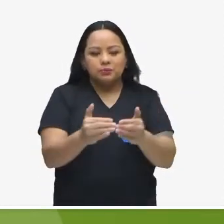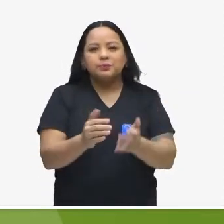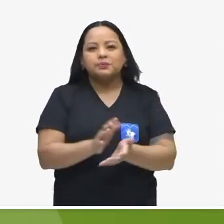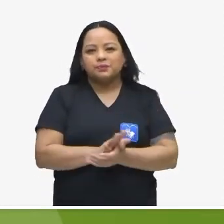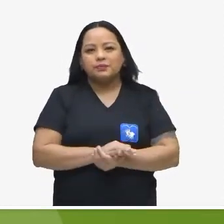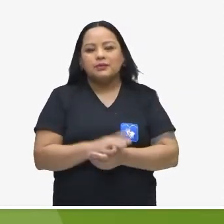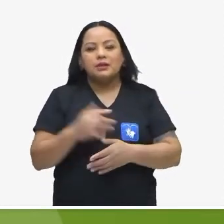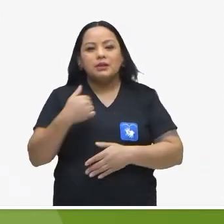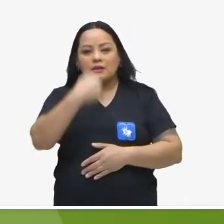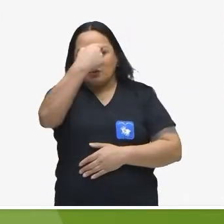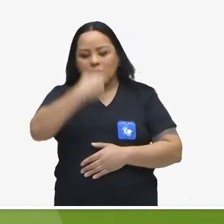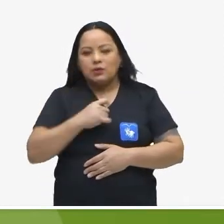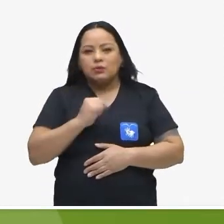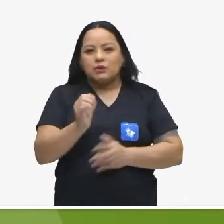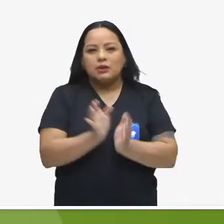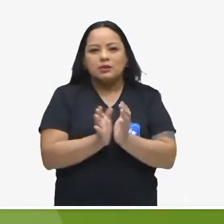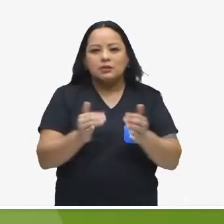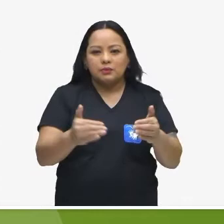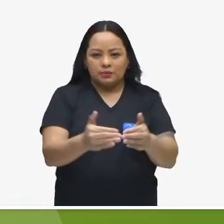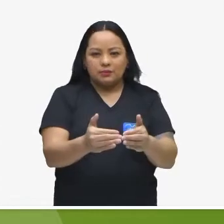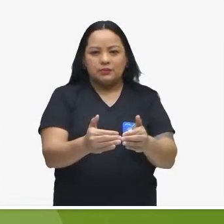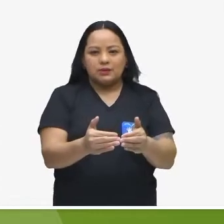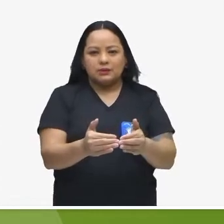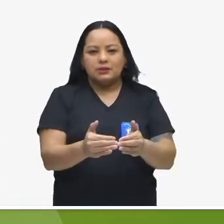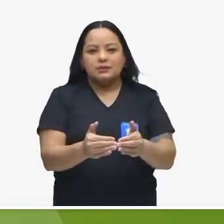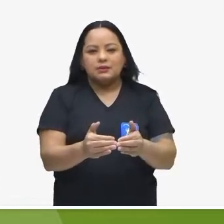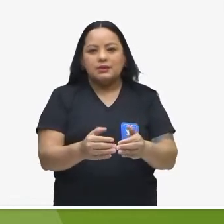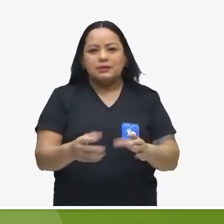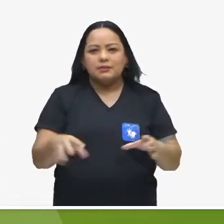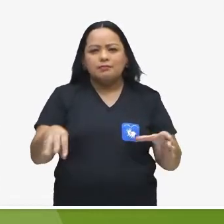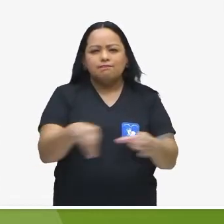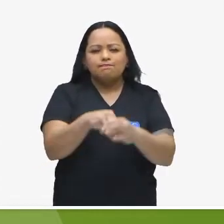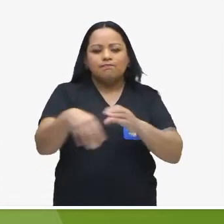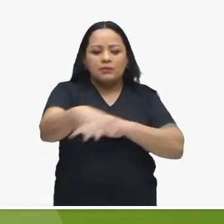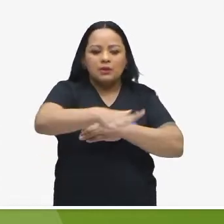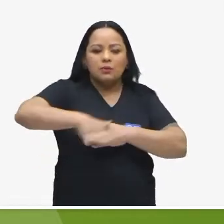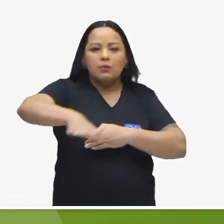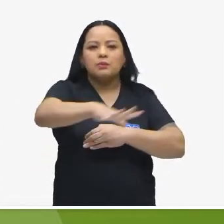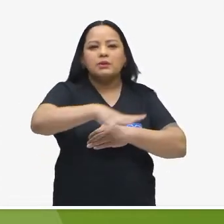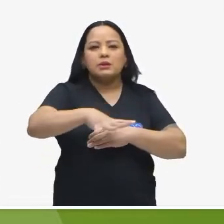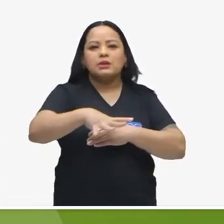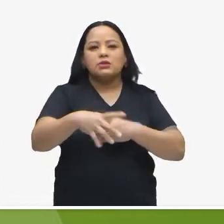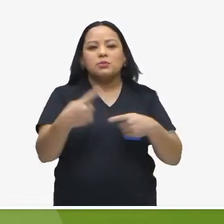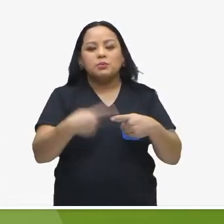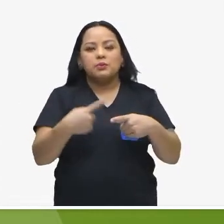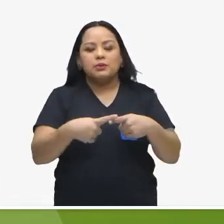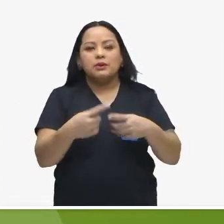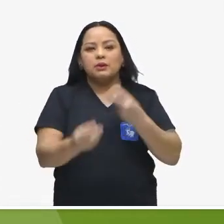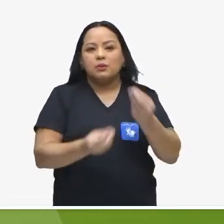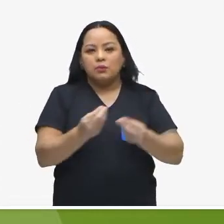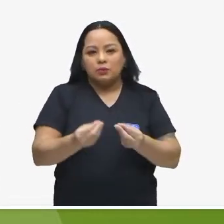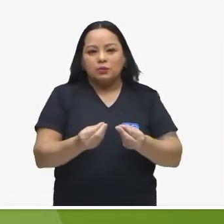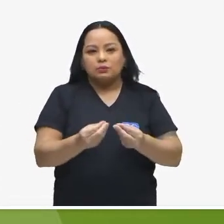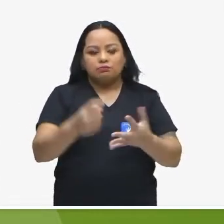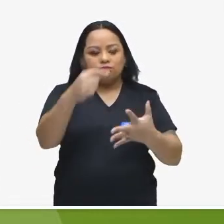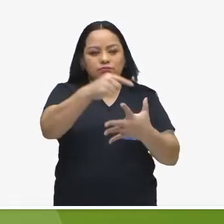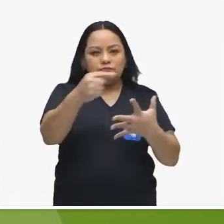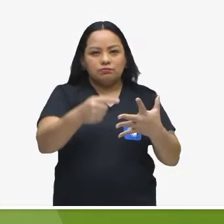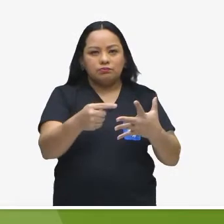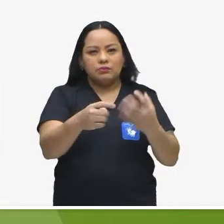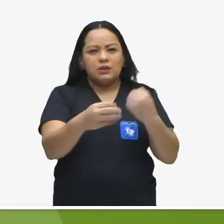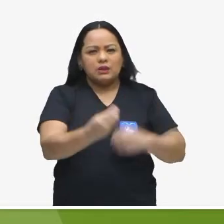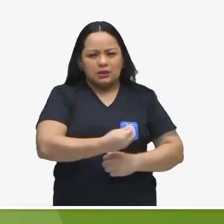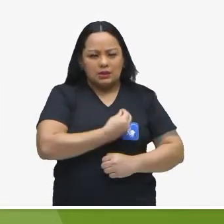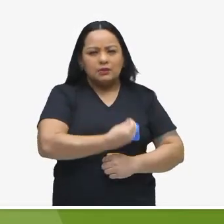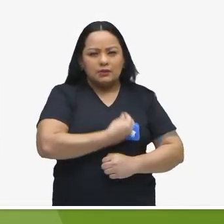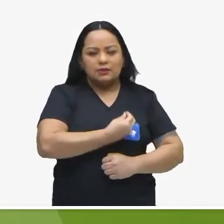quando eu tenho essa comunidade inserida em um ambiente onde, além disso, desses fatores bióticos, né,